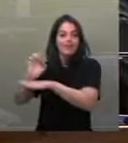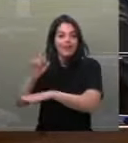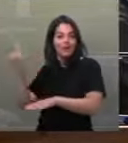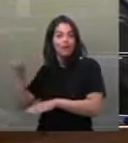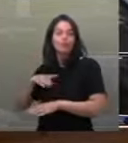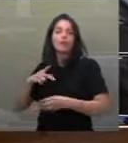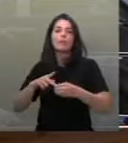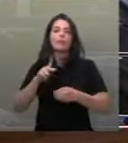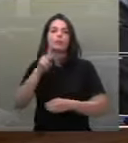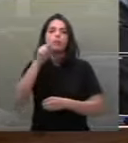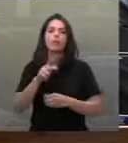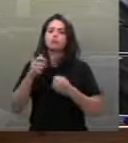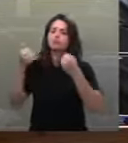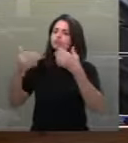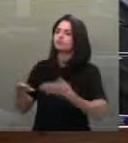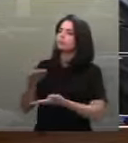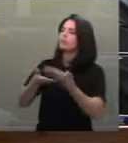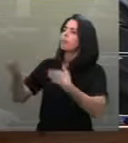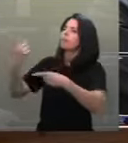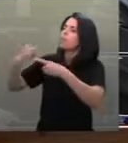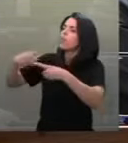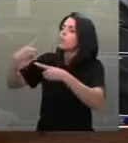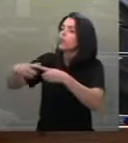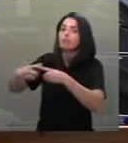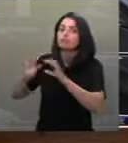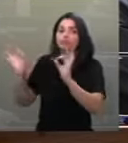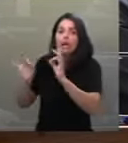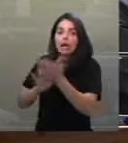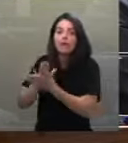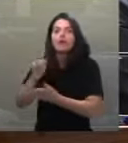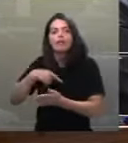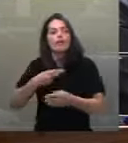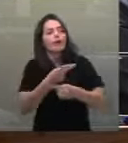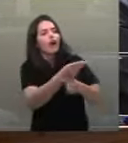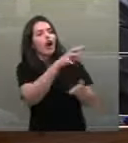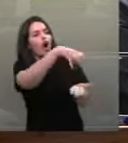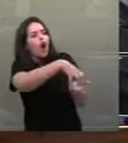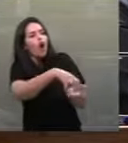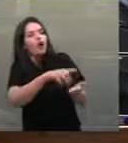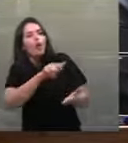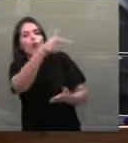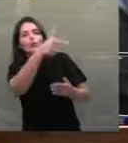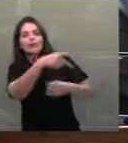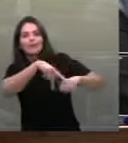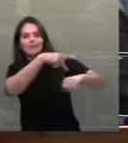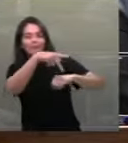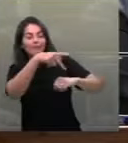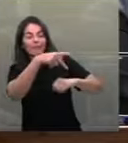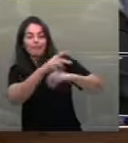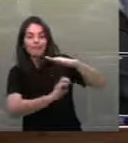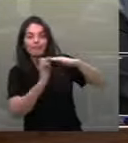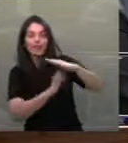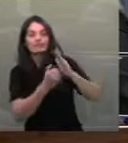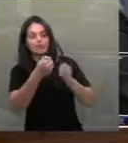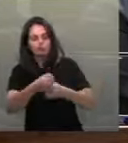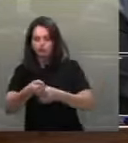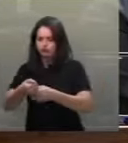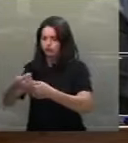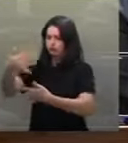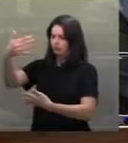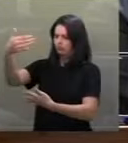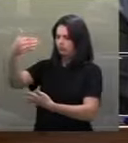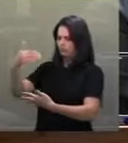suas contrarrazões, acorreu imediatamente ao órgão de defesa da concorrência, apresentando uma lista de 8